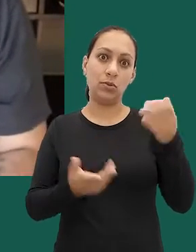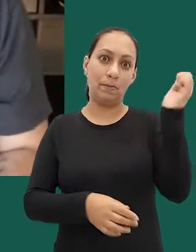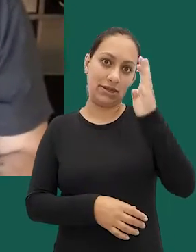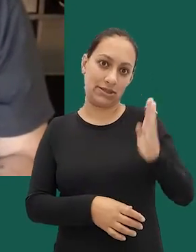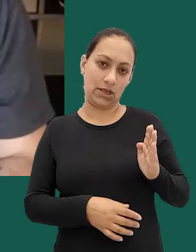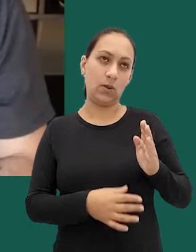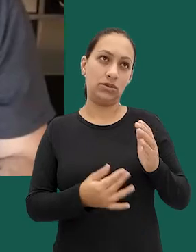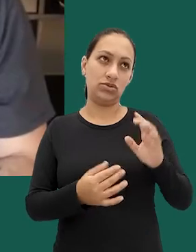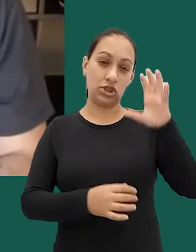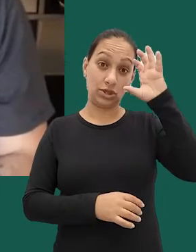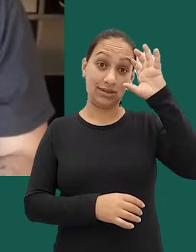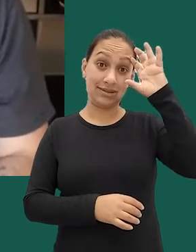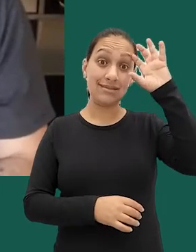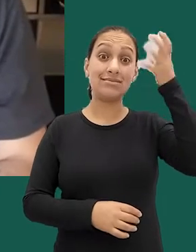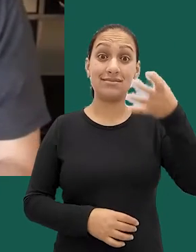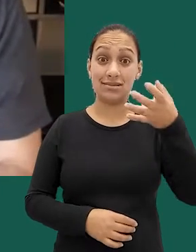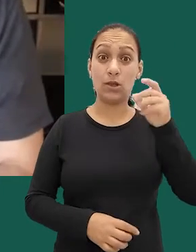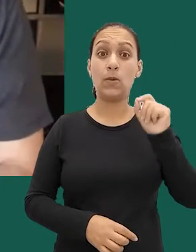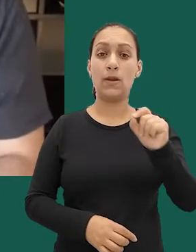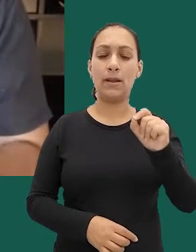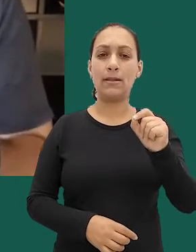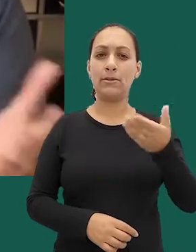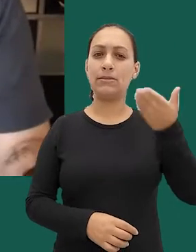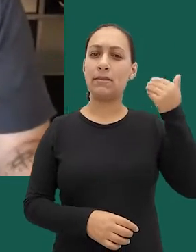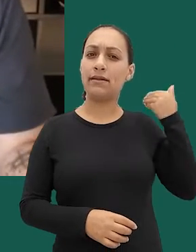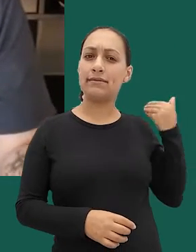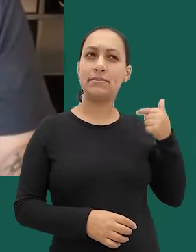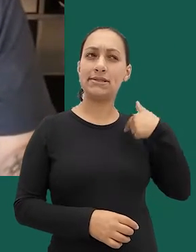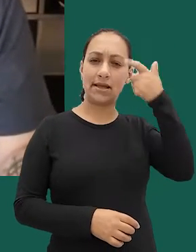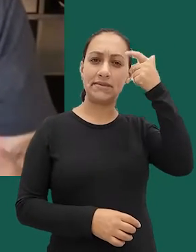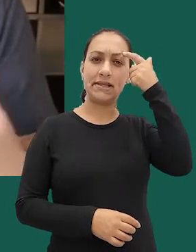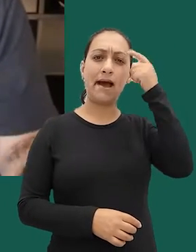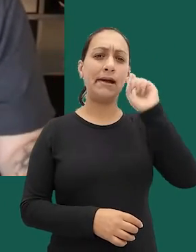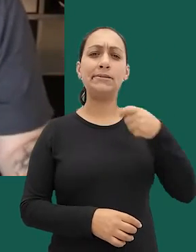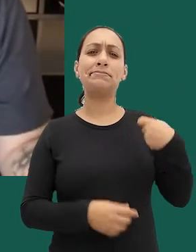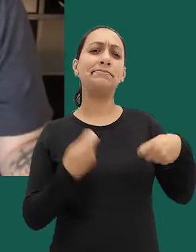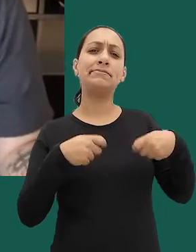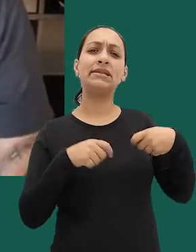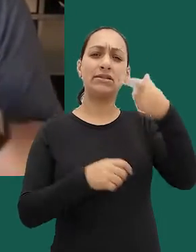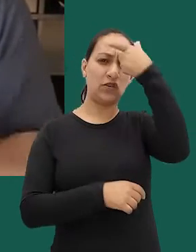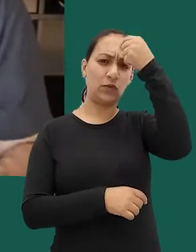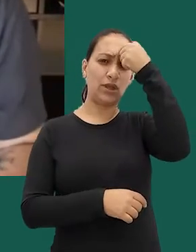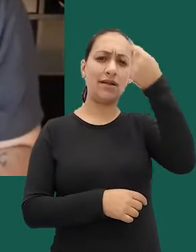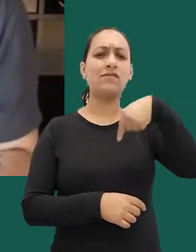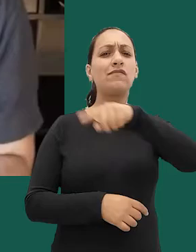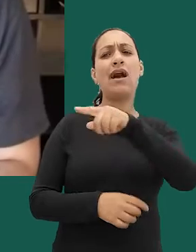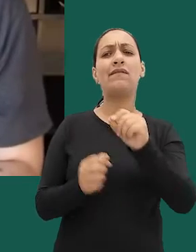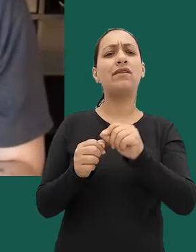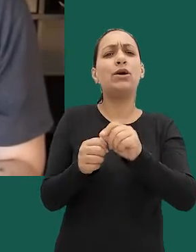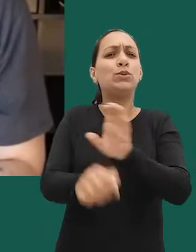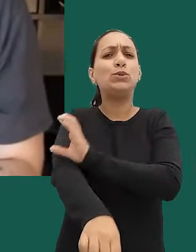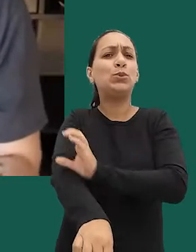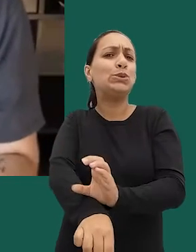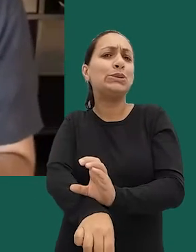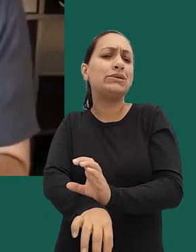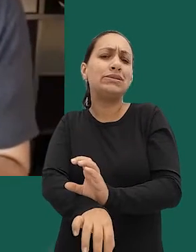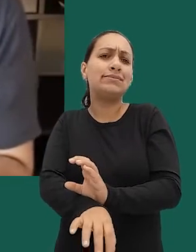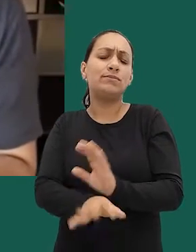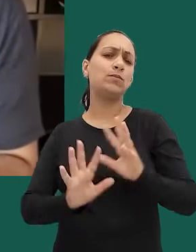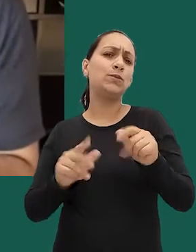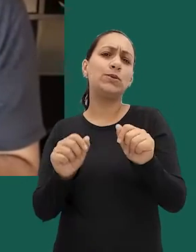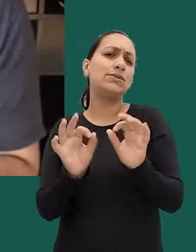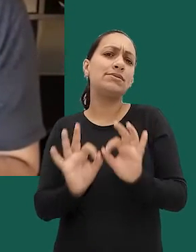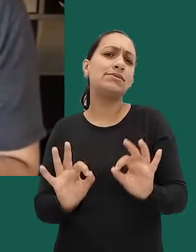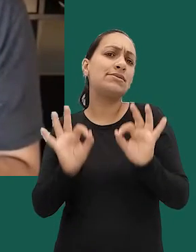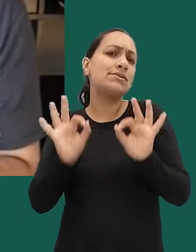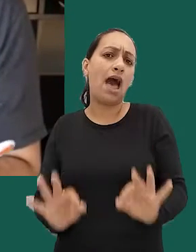ter tomado essa decisão, foi que no Brasil, na época, a gente dizia, não precisa de faculdade, vai fazer um cursinho e tá tudo certo. E uma das